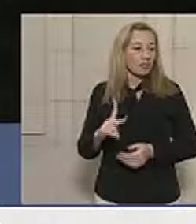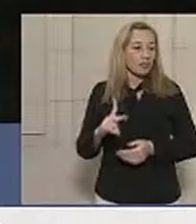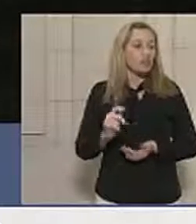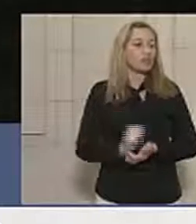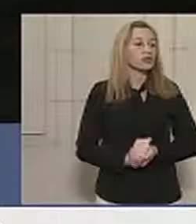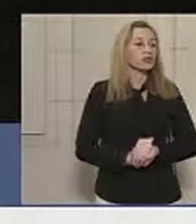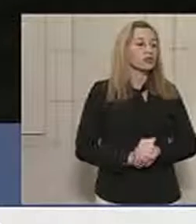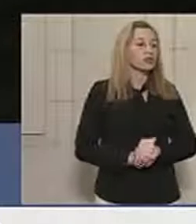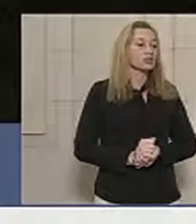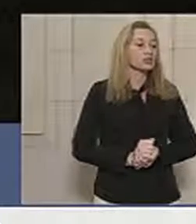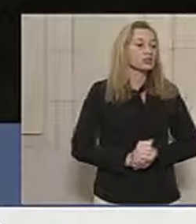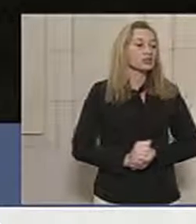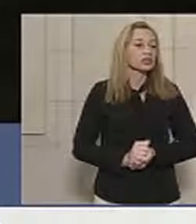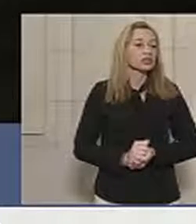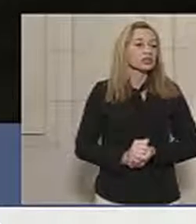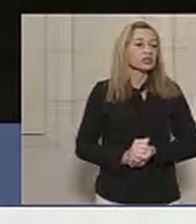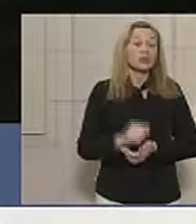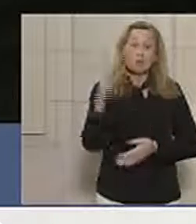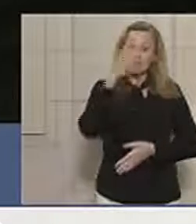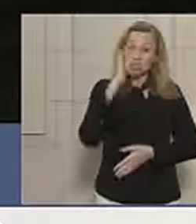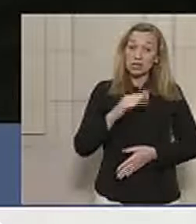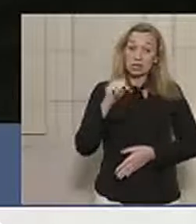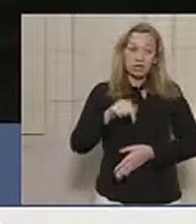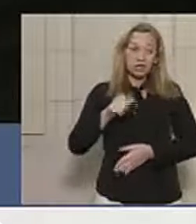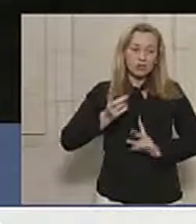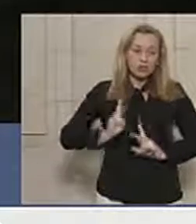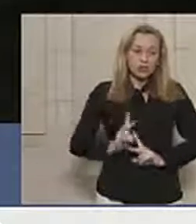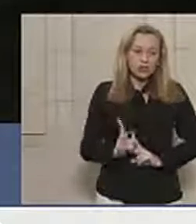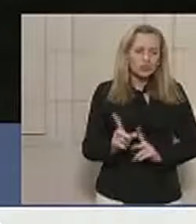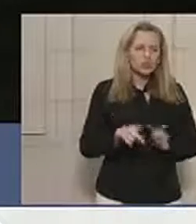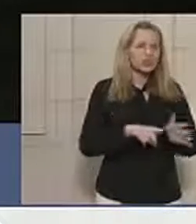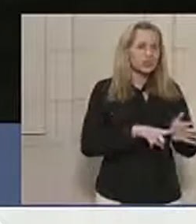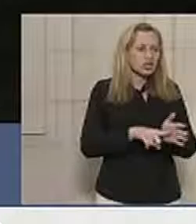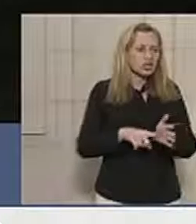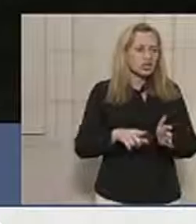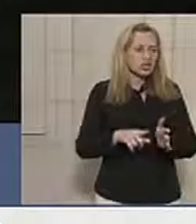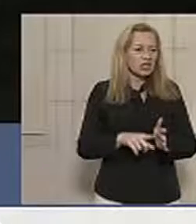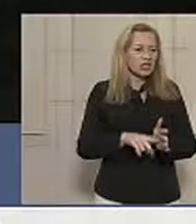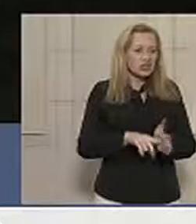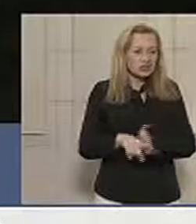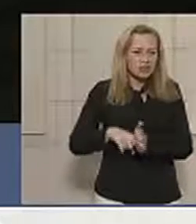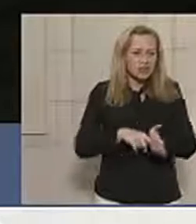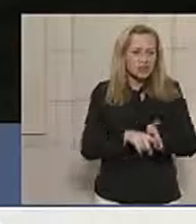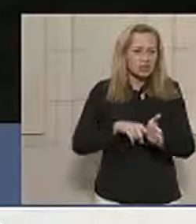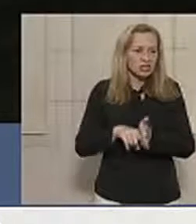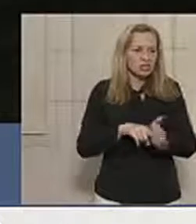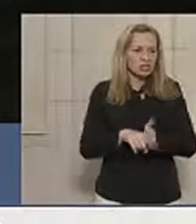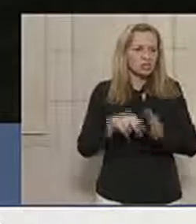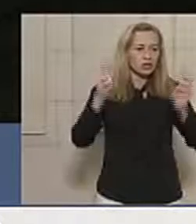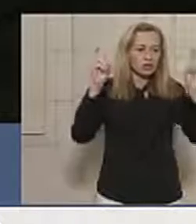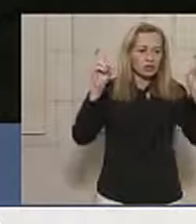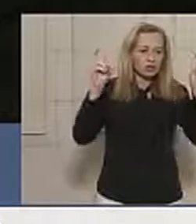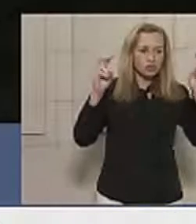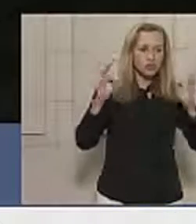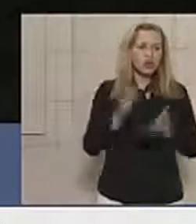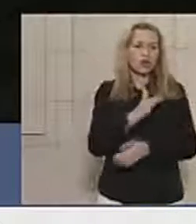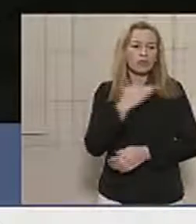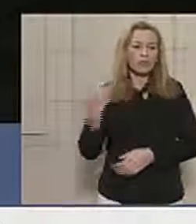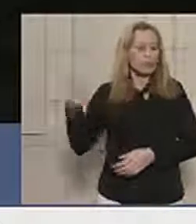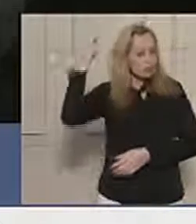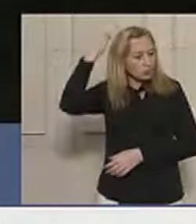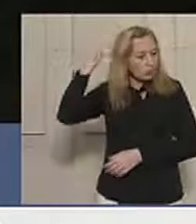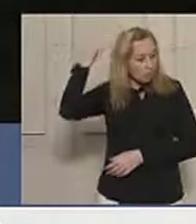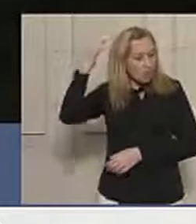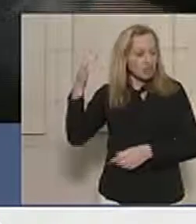no Brasil a gente continua patinando na investigação, nos resultados da investigação sobre a execução da Marielle e do